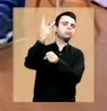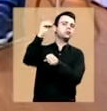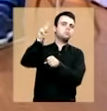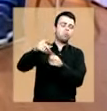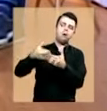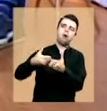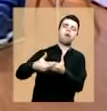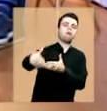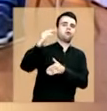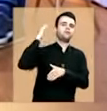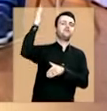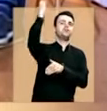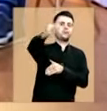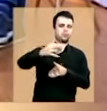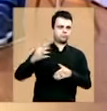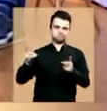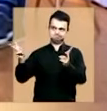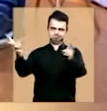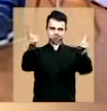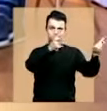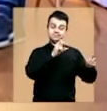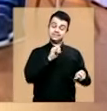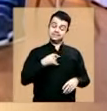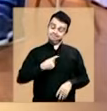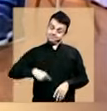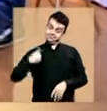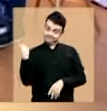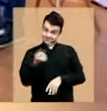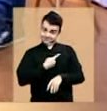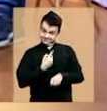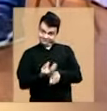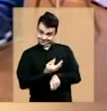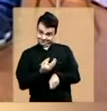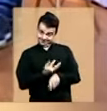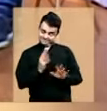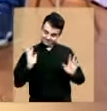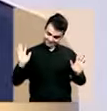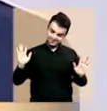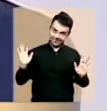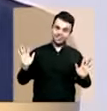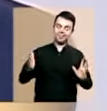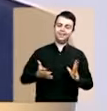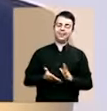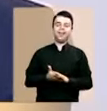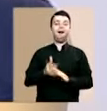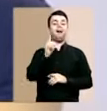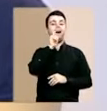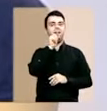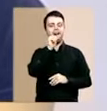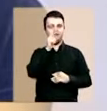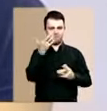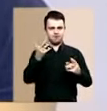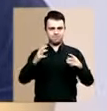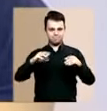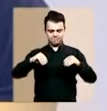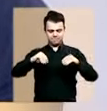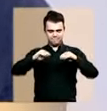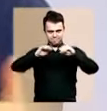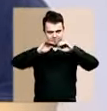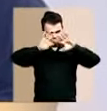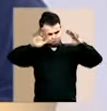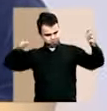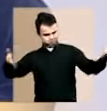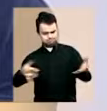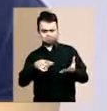30 mil anos no futuro, se a gente aguentar, né? Se a gente aguentar, né? Então, a água é a mesma que tem na